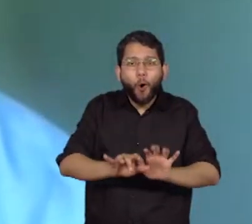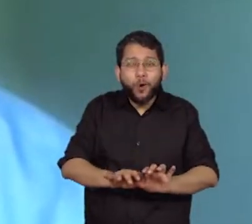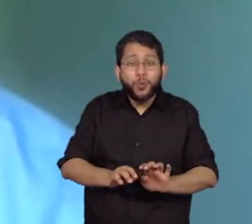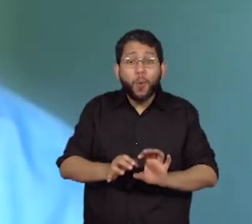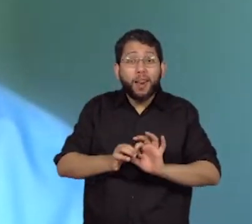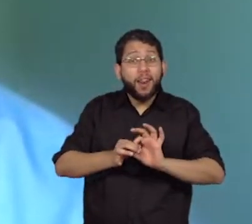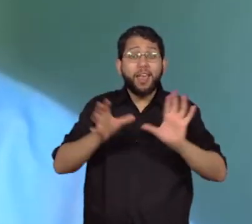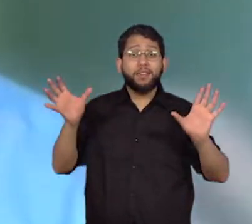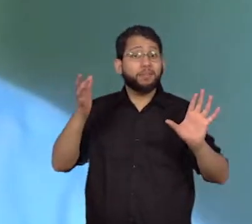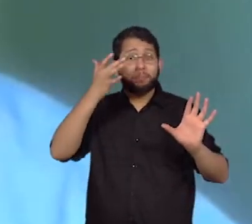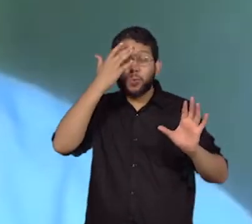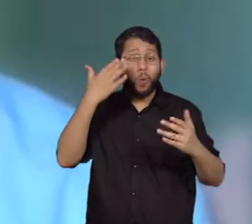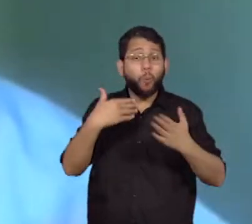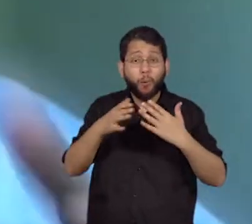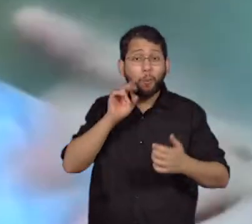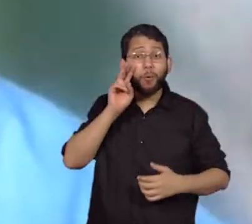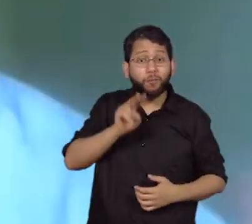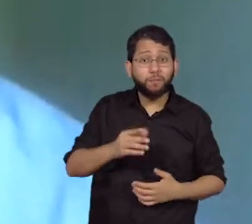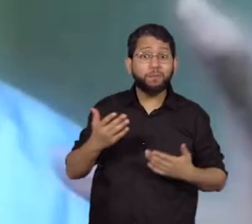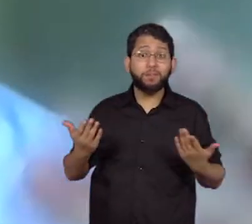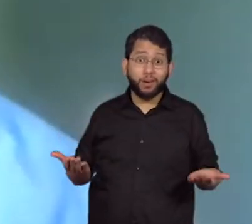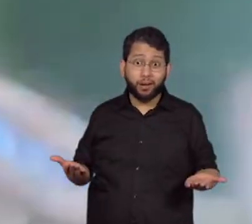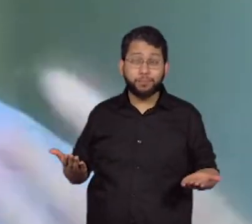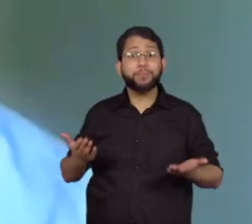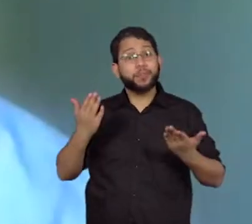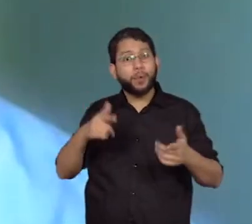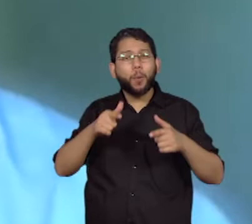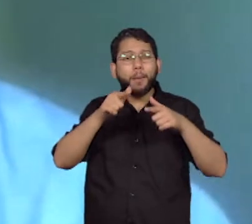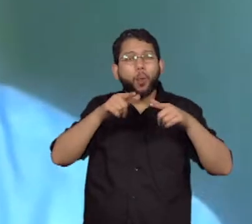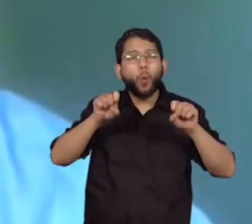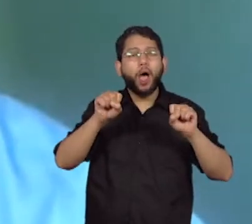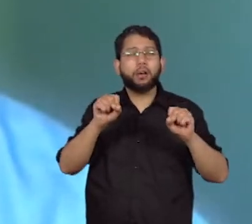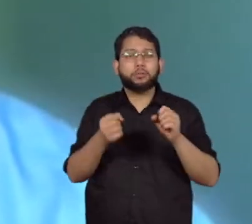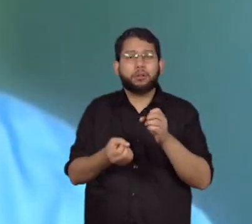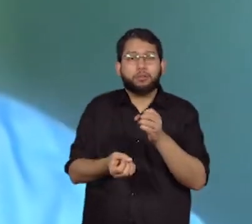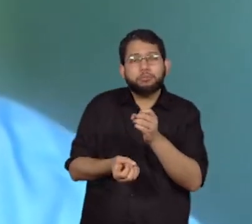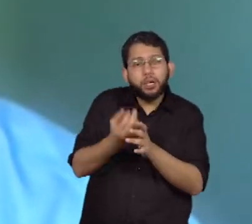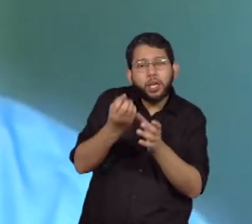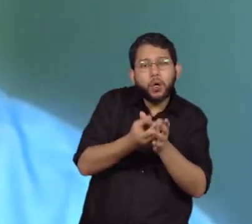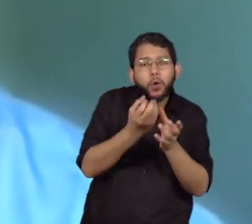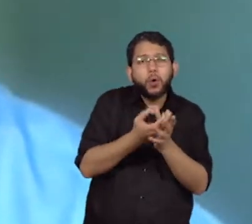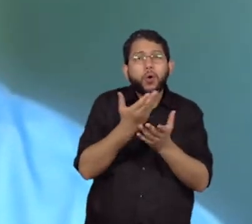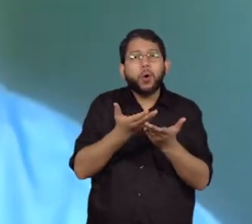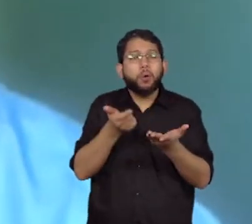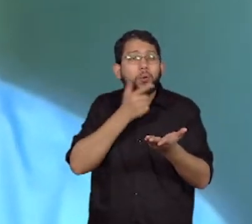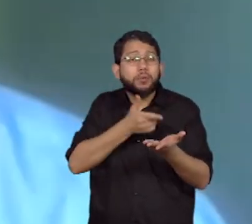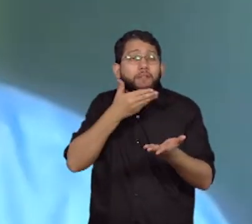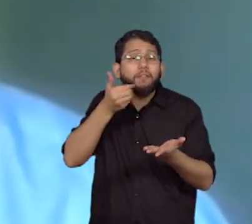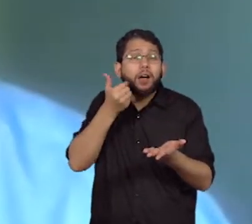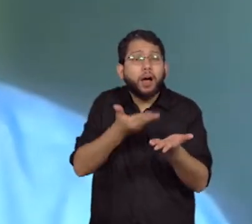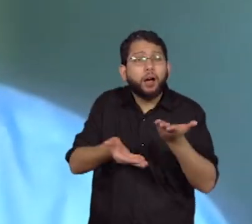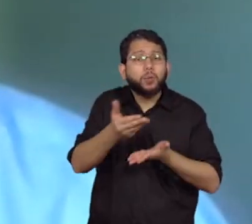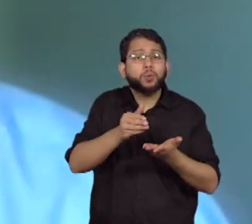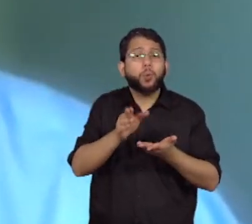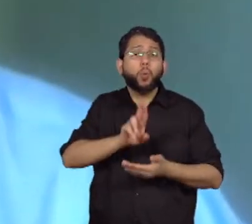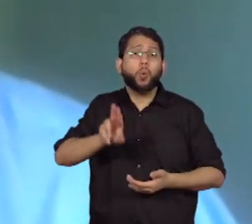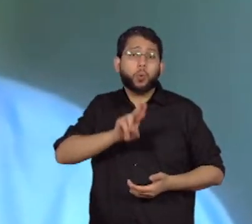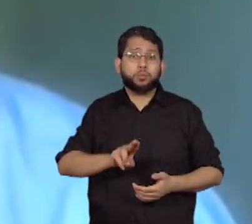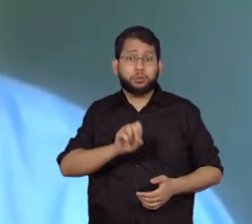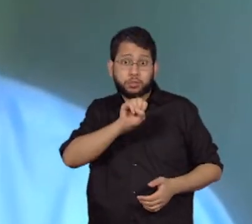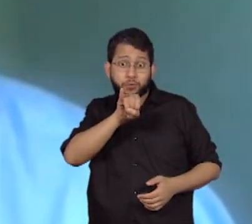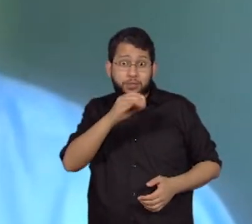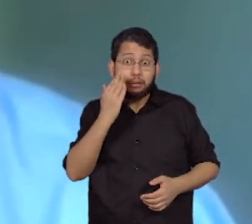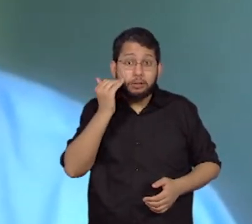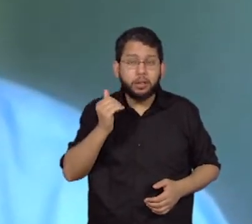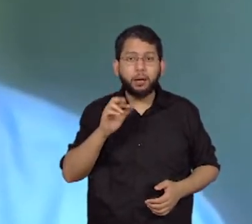várias empresas usam a linguagem Lua, que é uma linguagem tida como fácil de usar. Quem sabe programar em